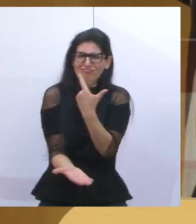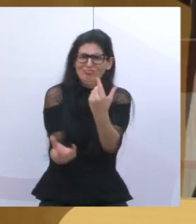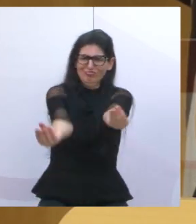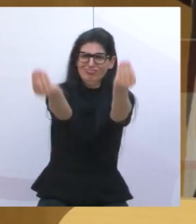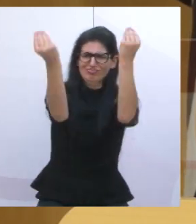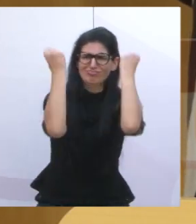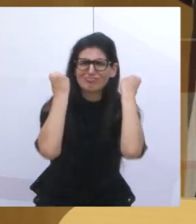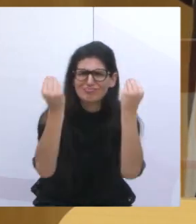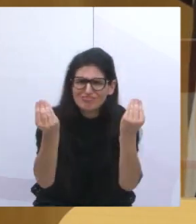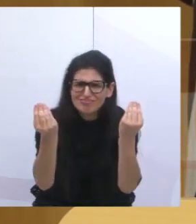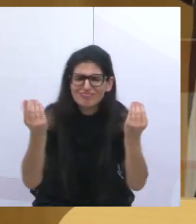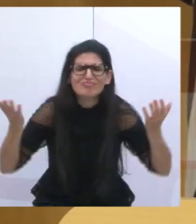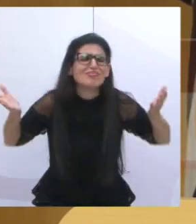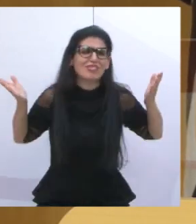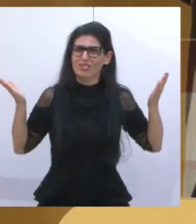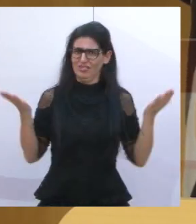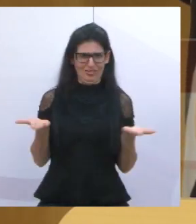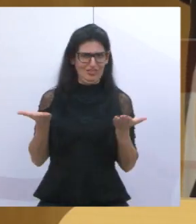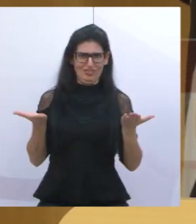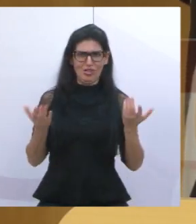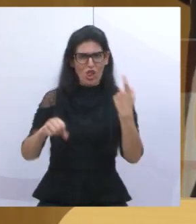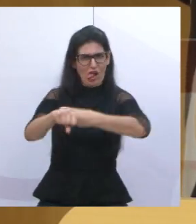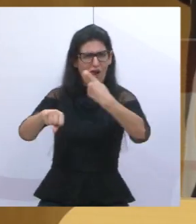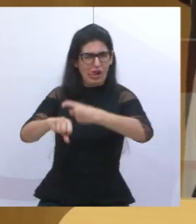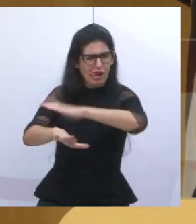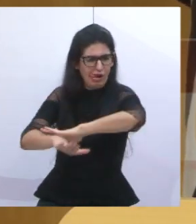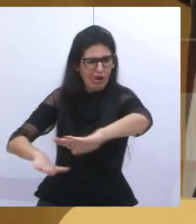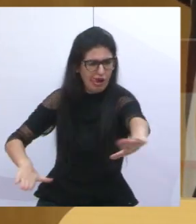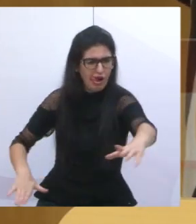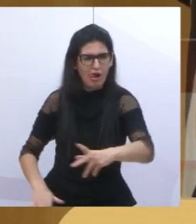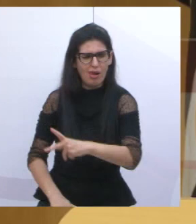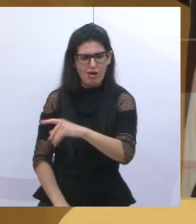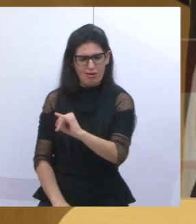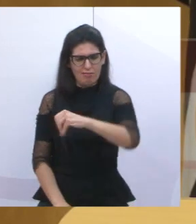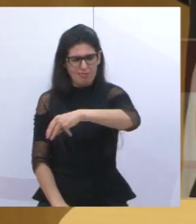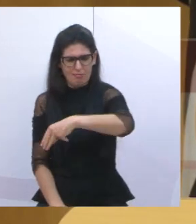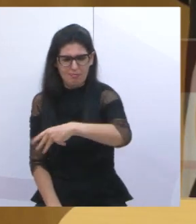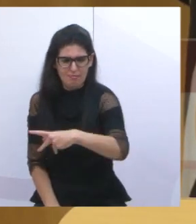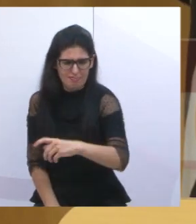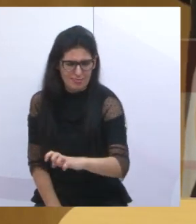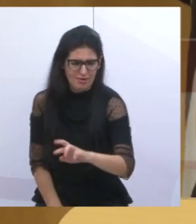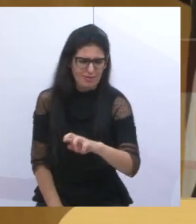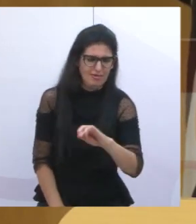Cobraram, queria cobrar o quê? O asfalto lá no Jardim Parque Imperial.